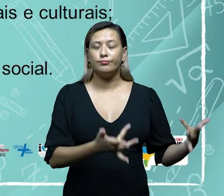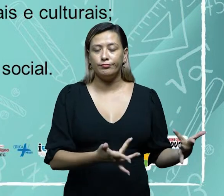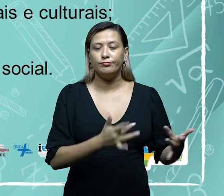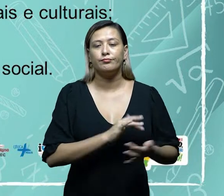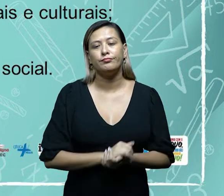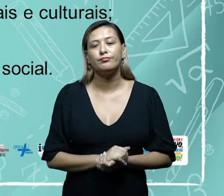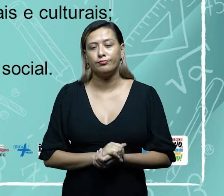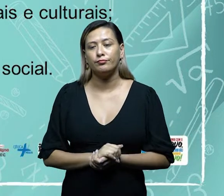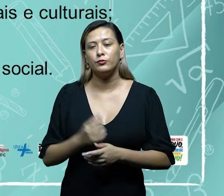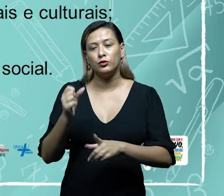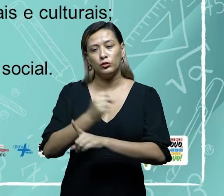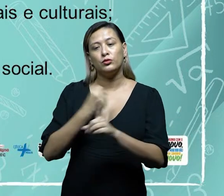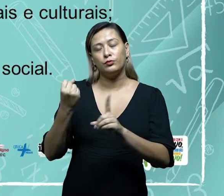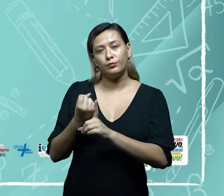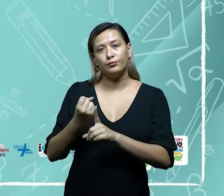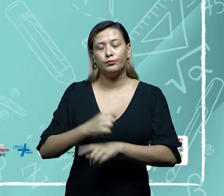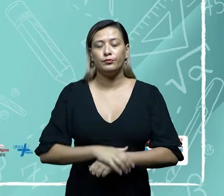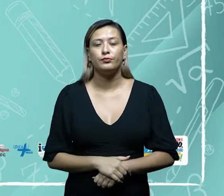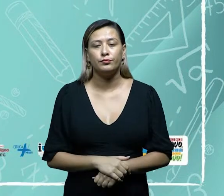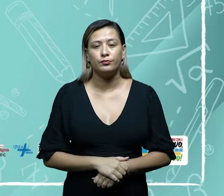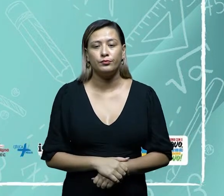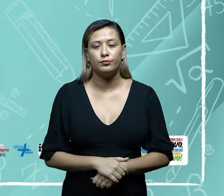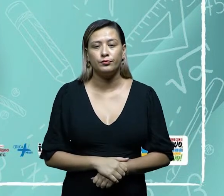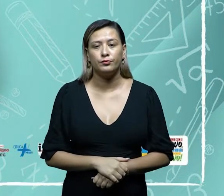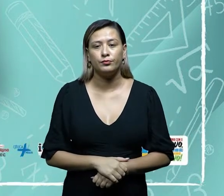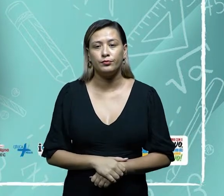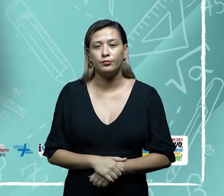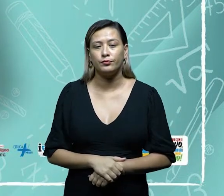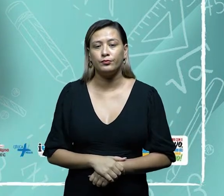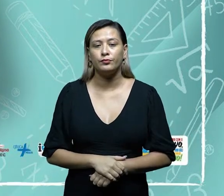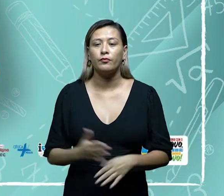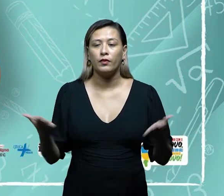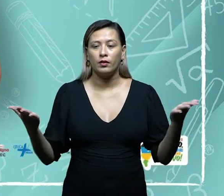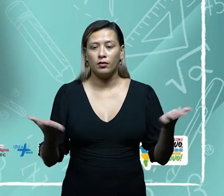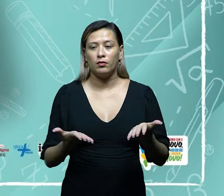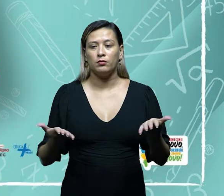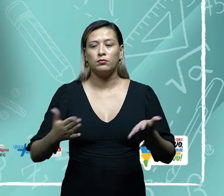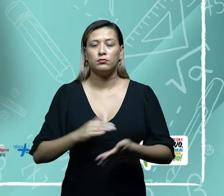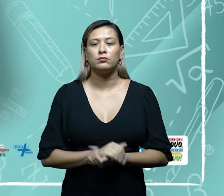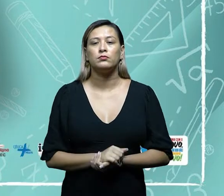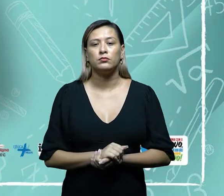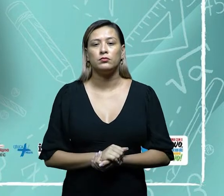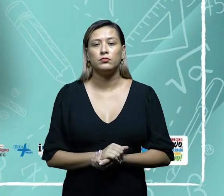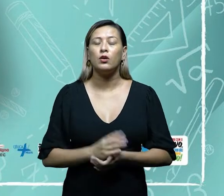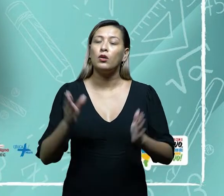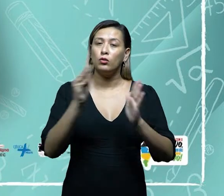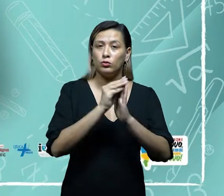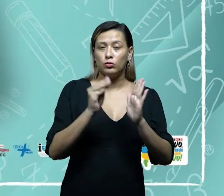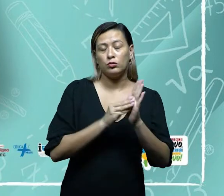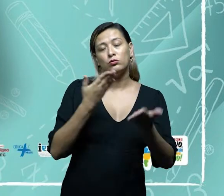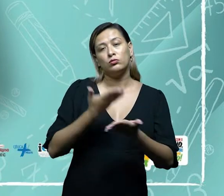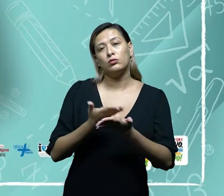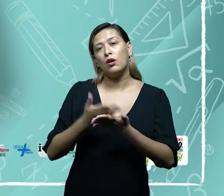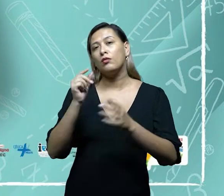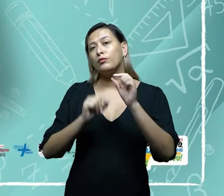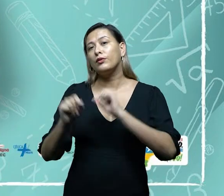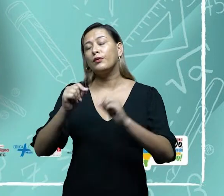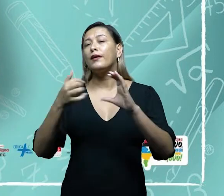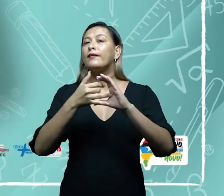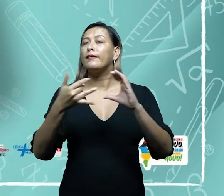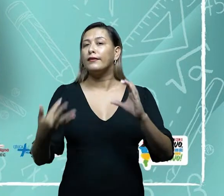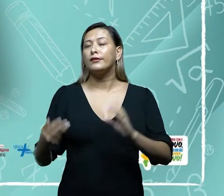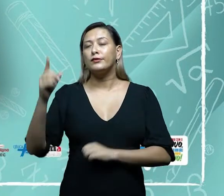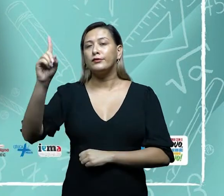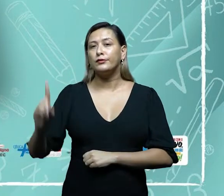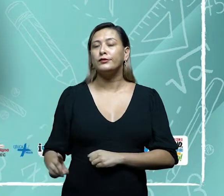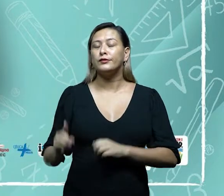fraternidade social. Né? E agora, de fato, nós vamos entrar no nosso assunto da aula, que são as características dos direitos humanos.